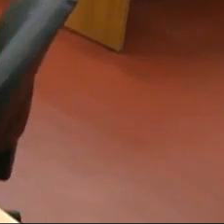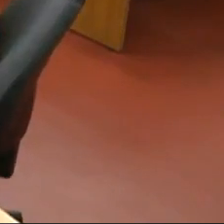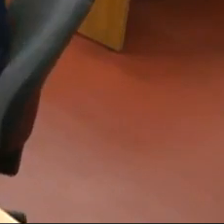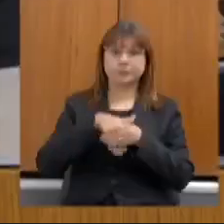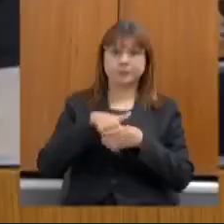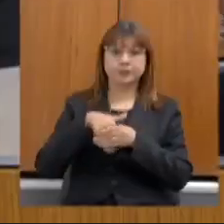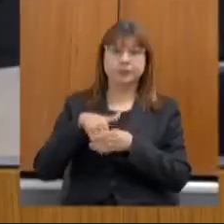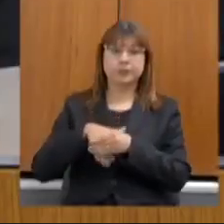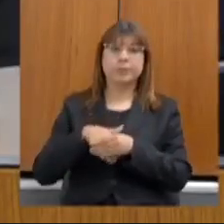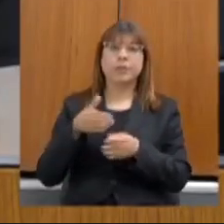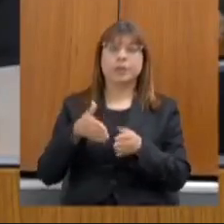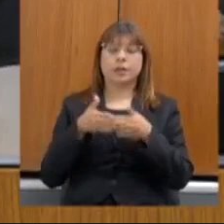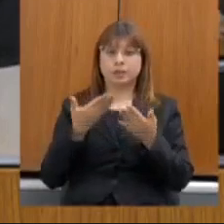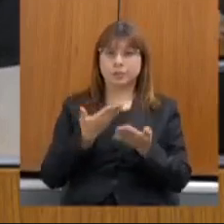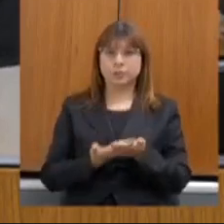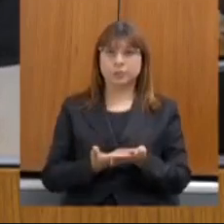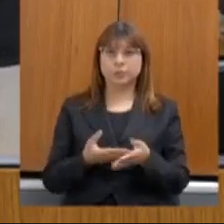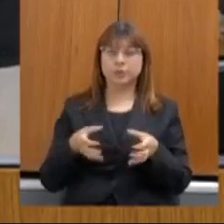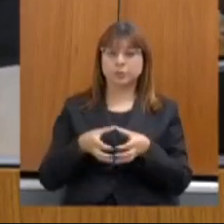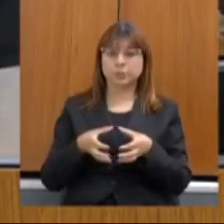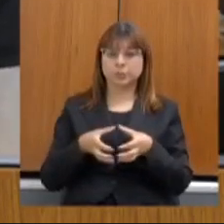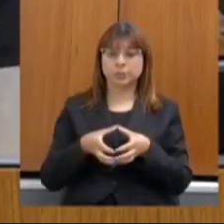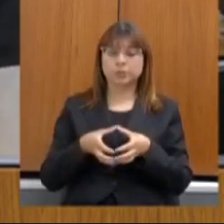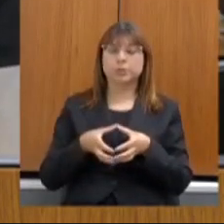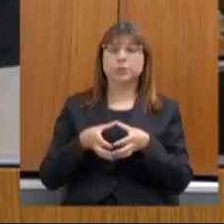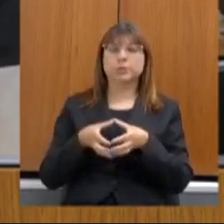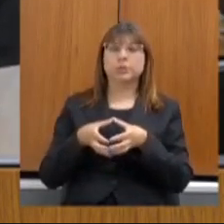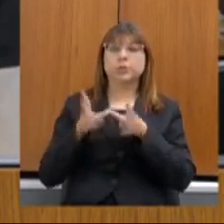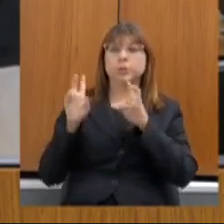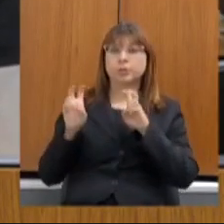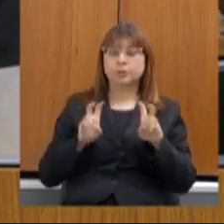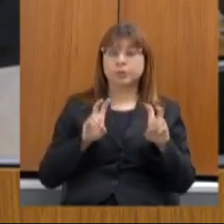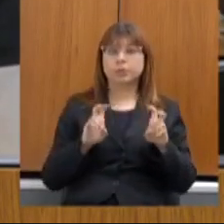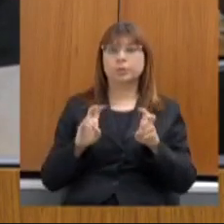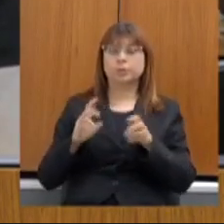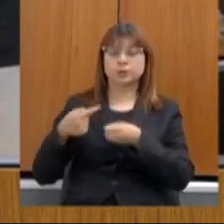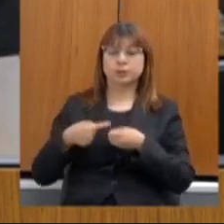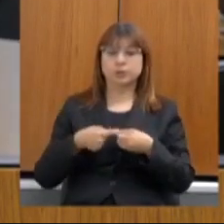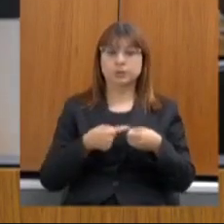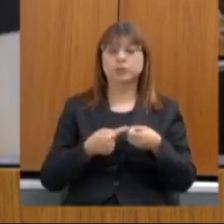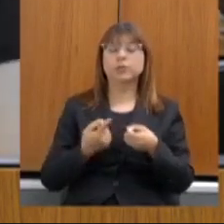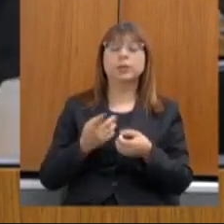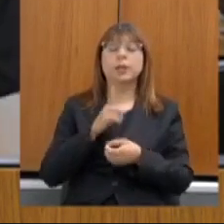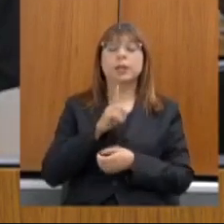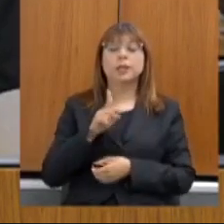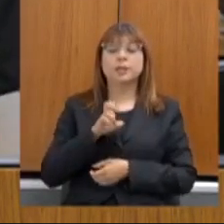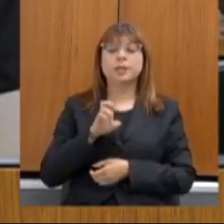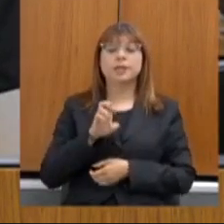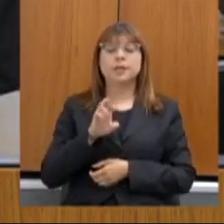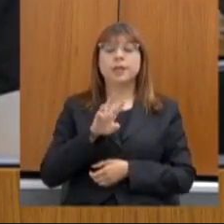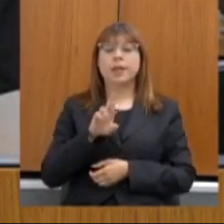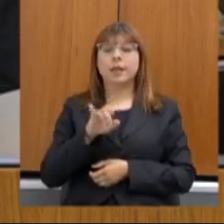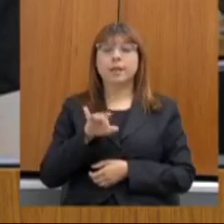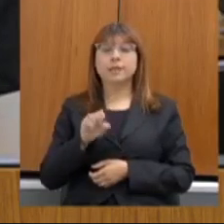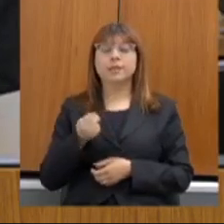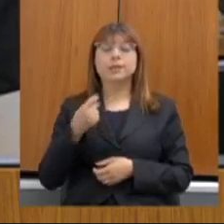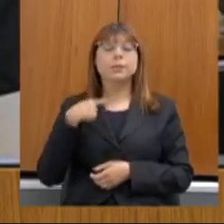e pela comissão de assuntos municipais como vota o deputado Zé Reis